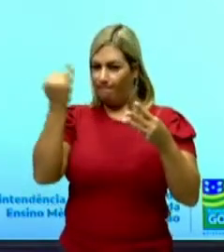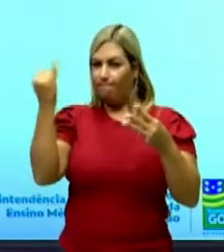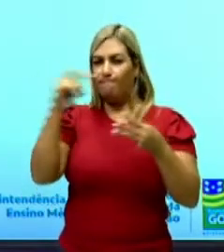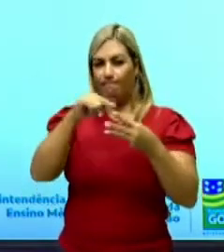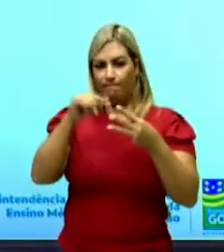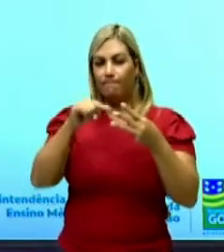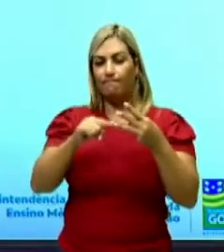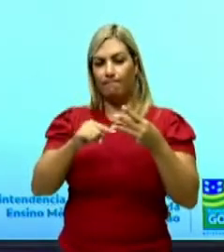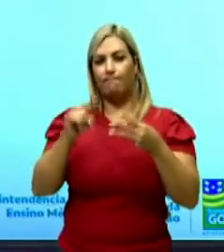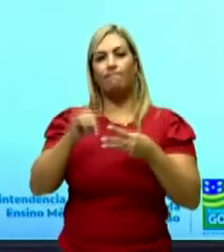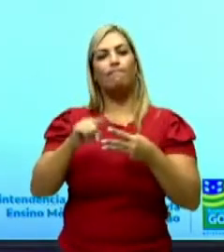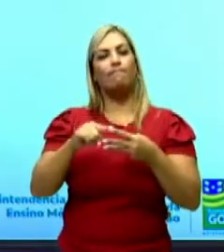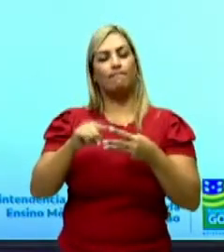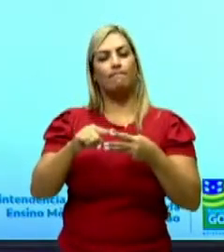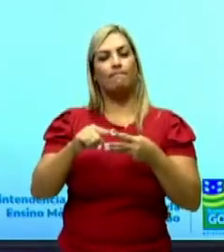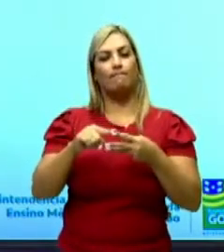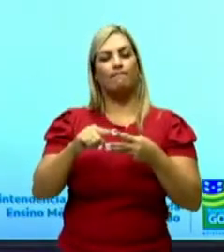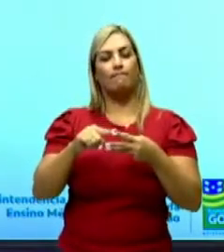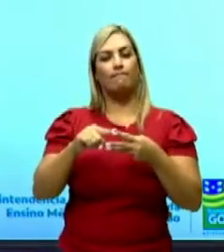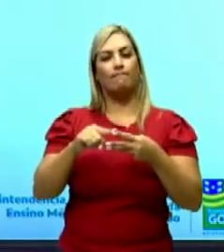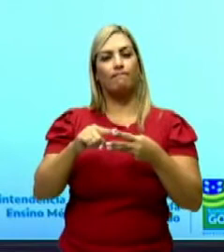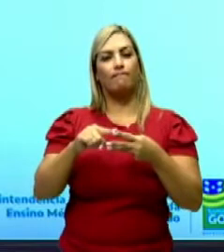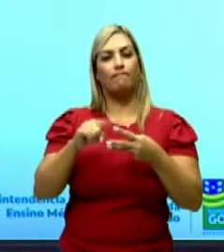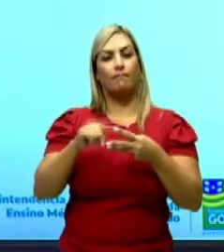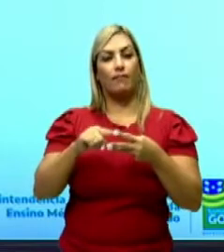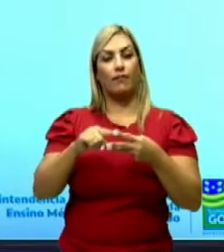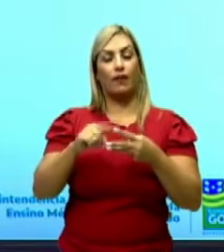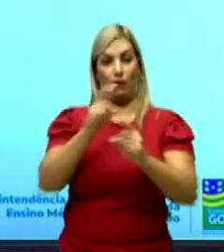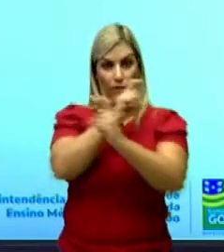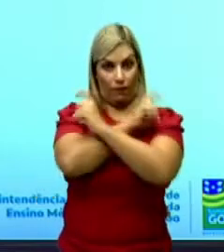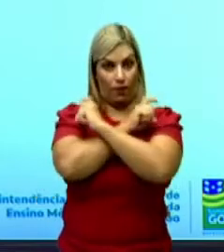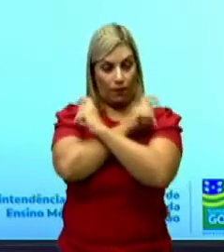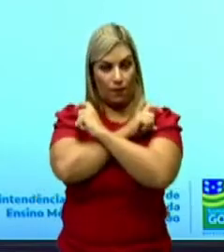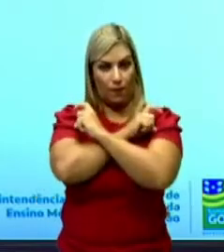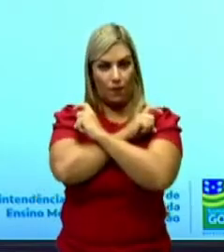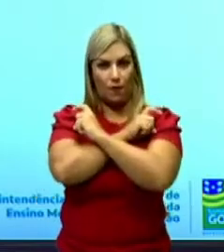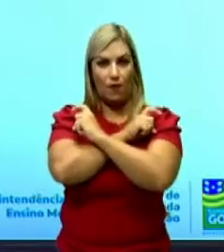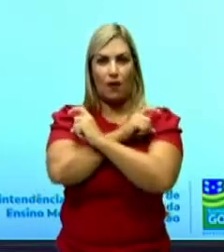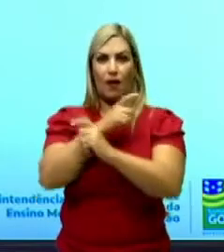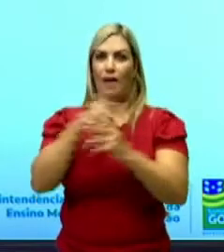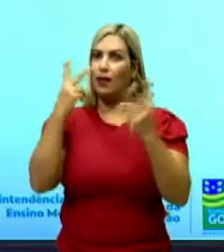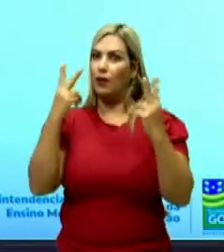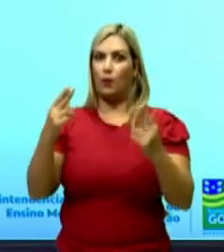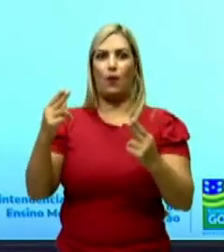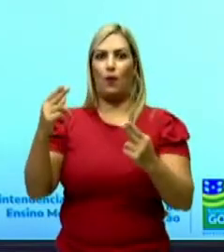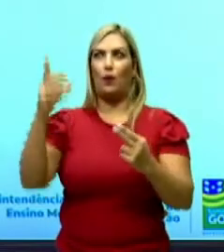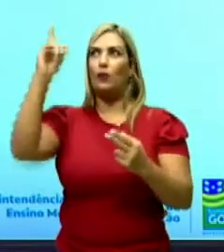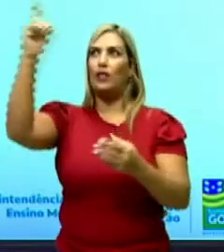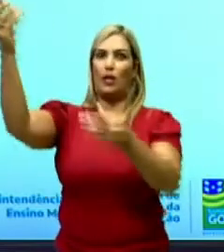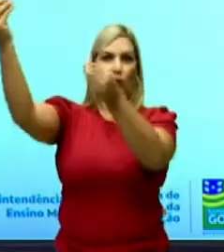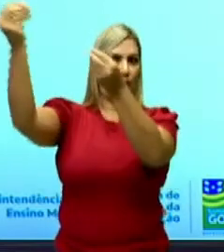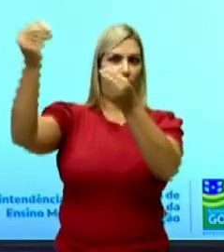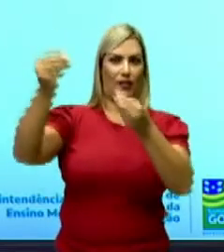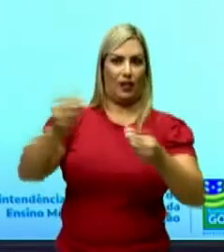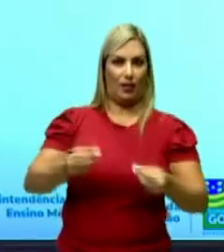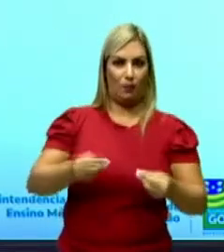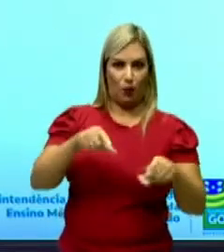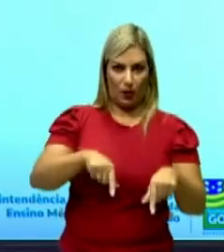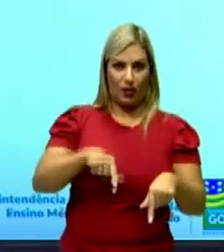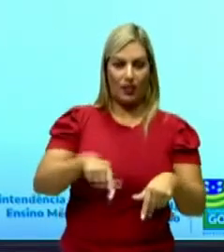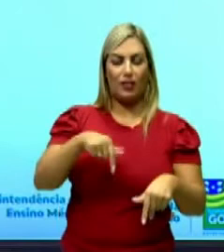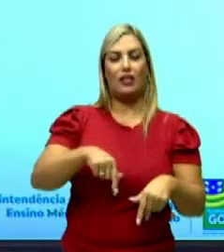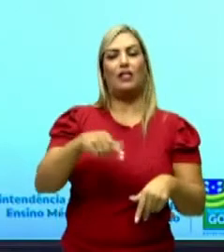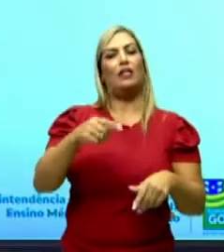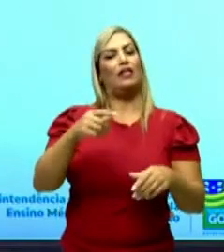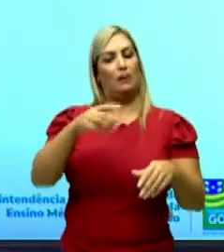acho importante primeira característica que o faraó era um enviado de deus na terra é isso é importante